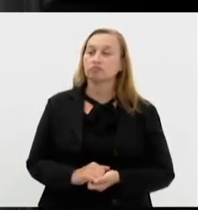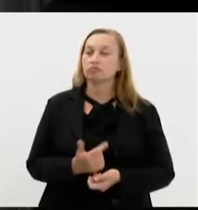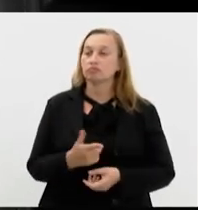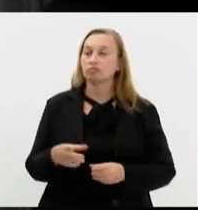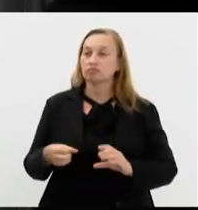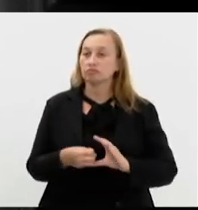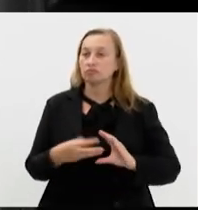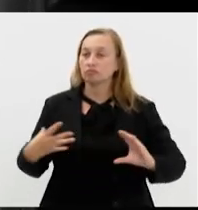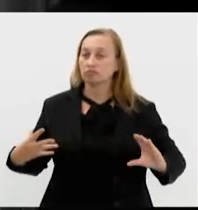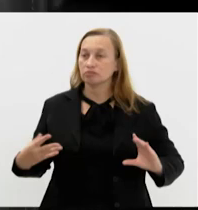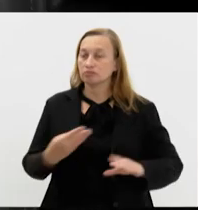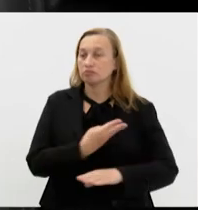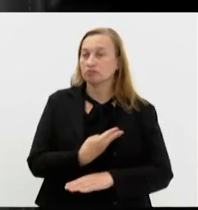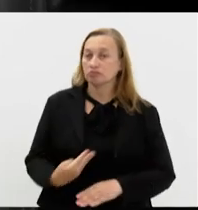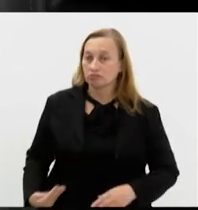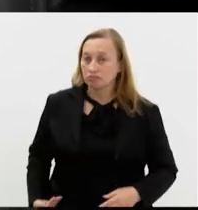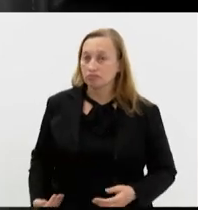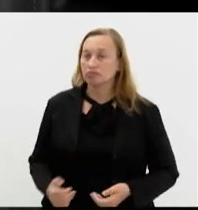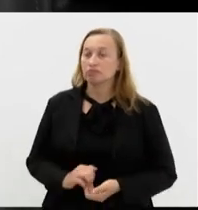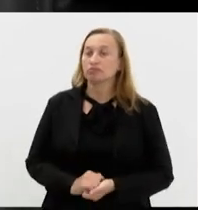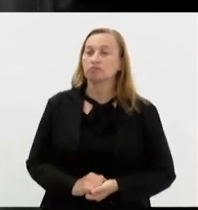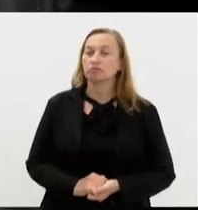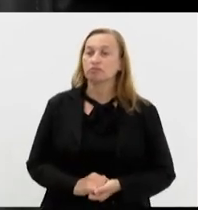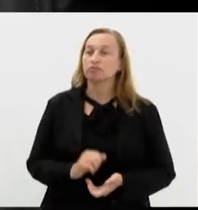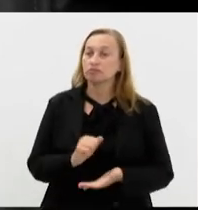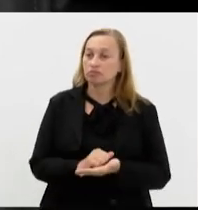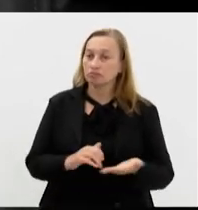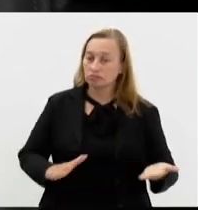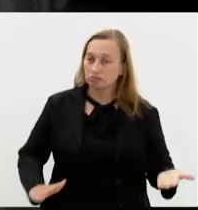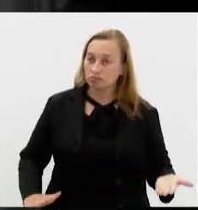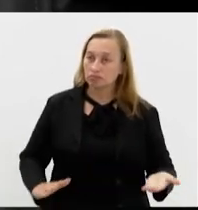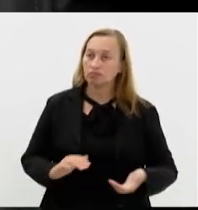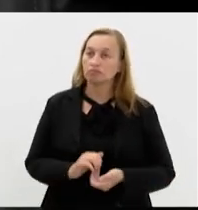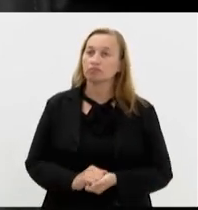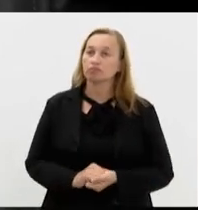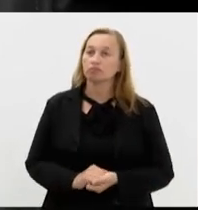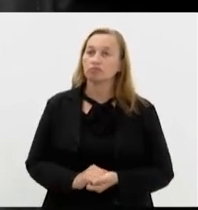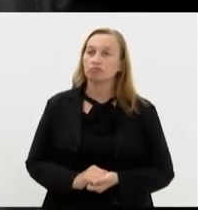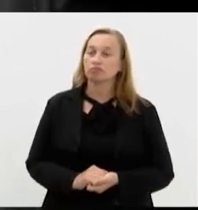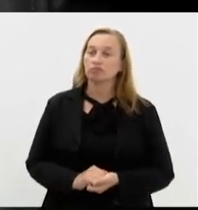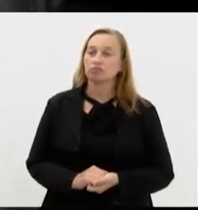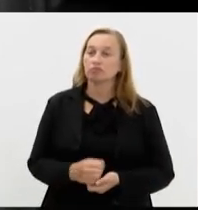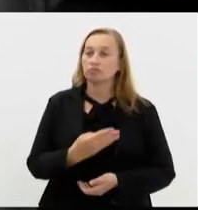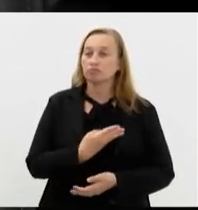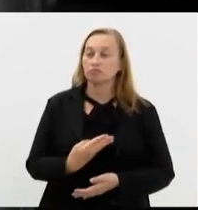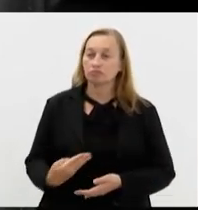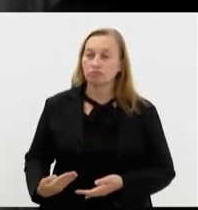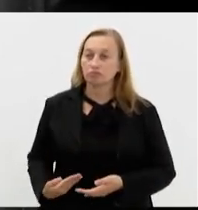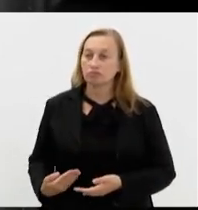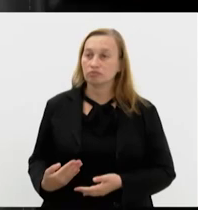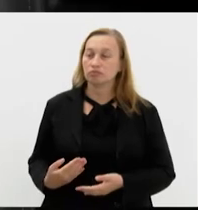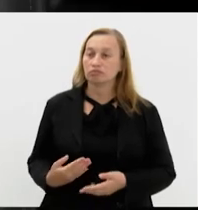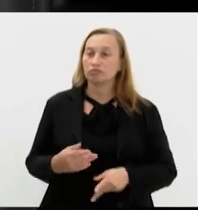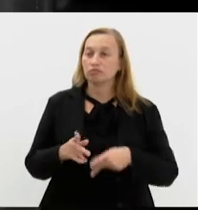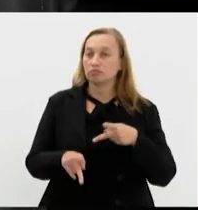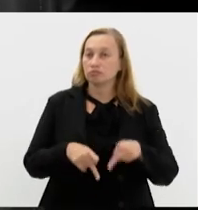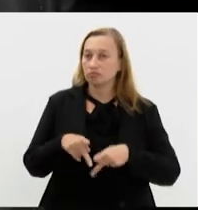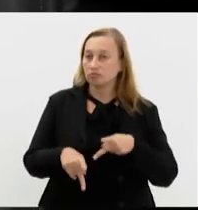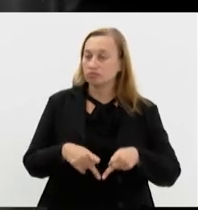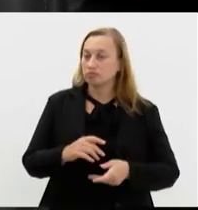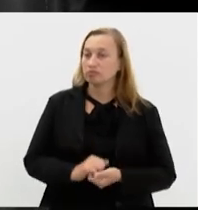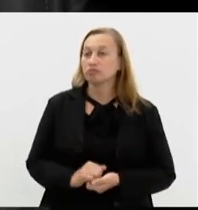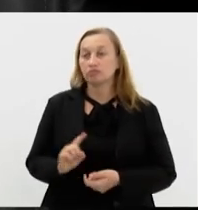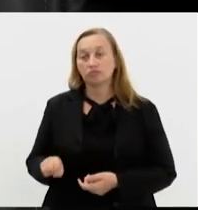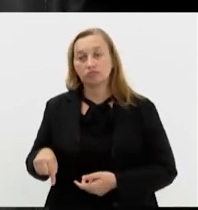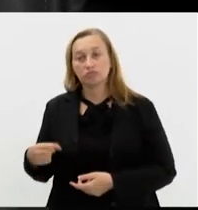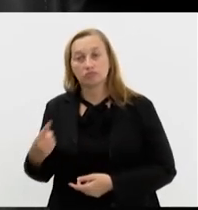de ato público de atividades realizadas em público ou para o público depois